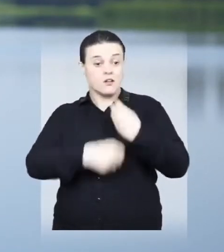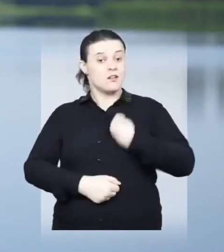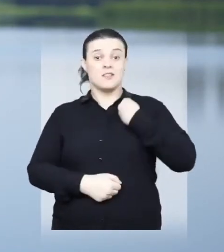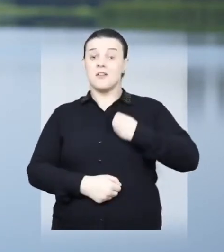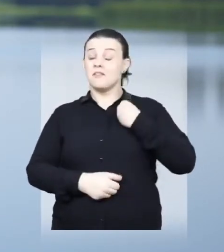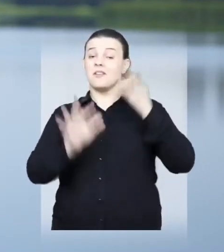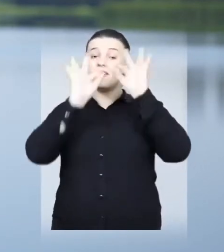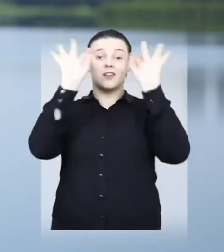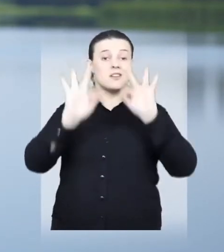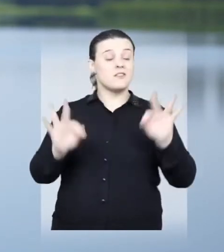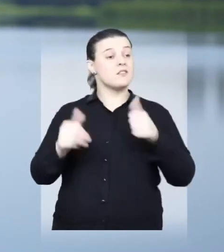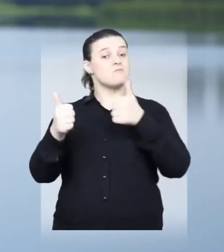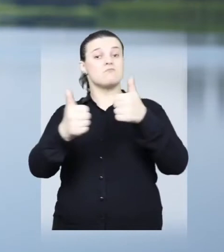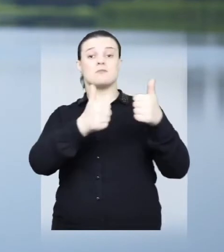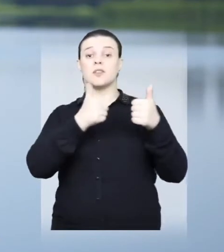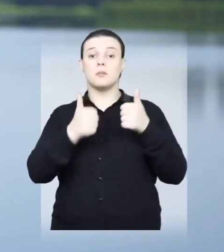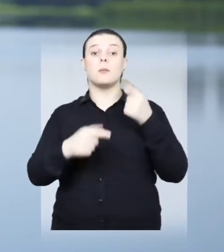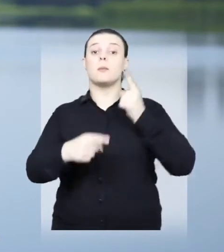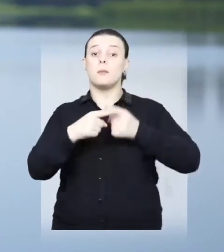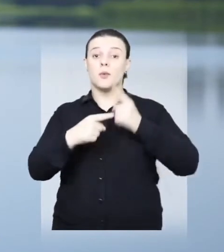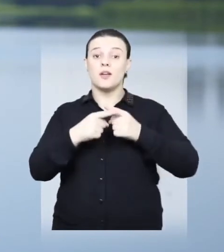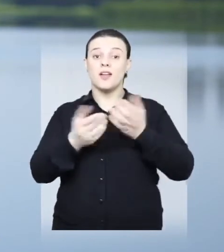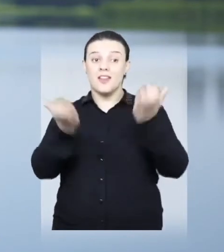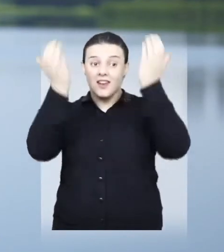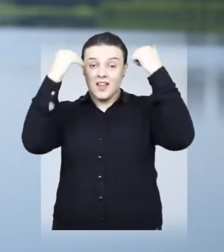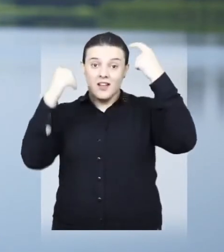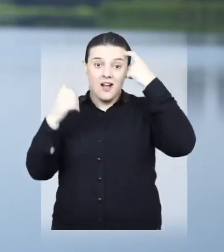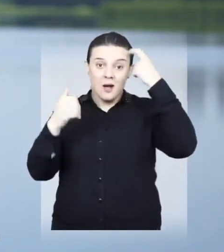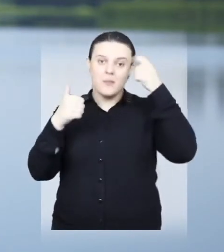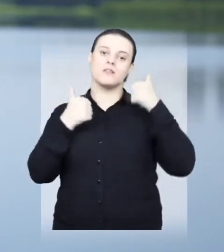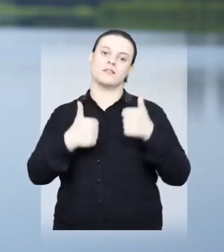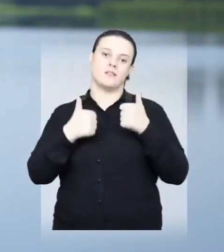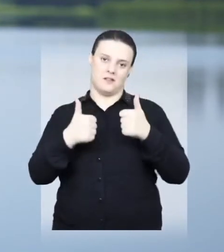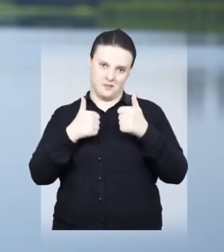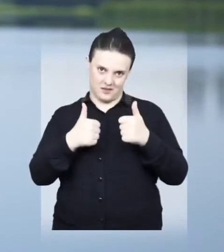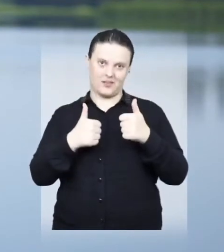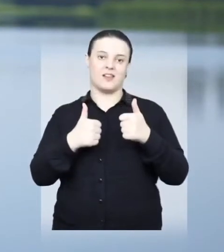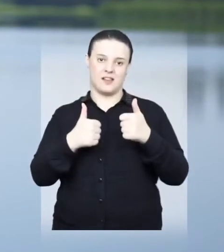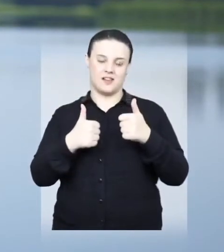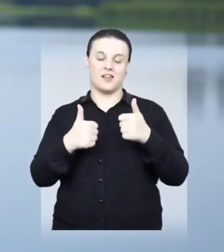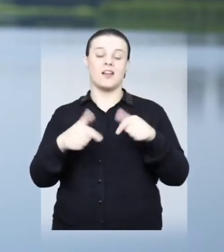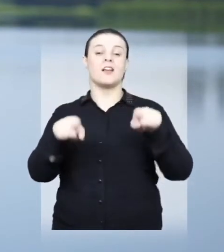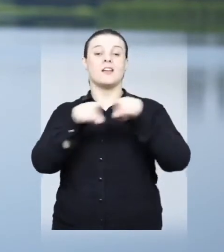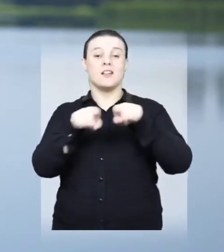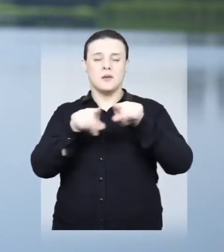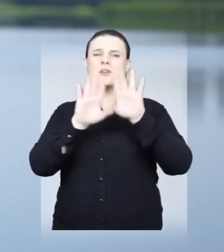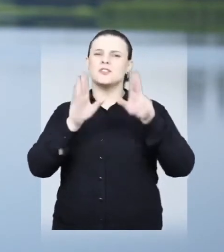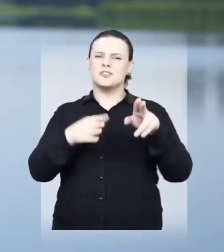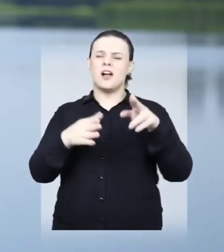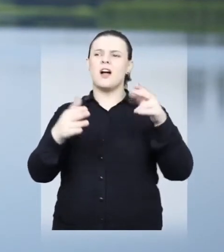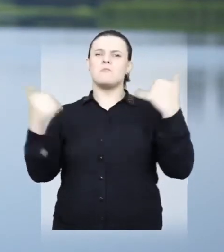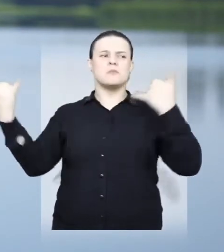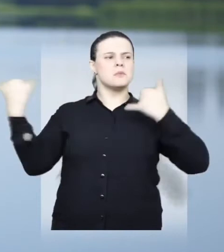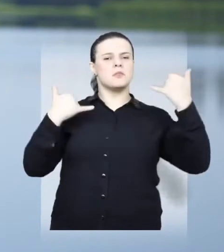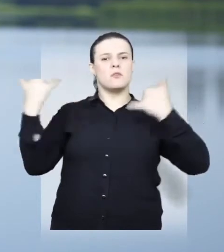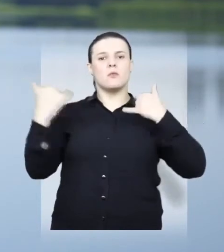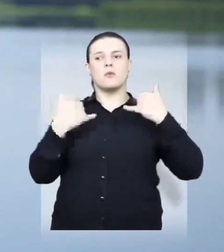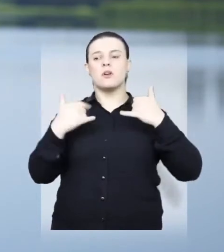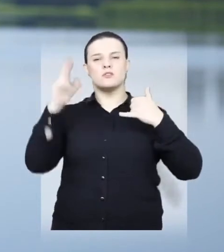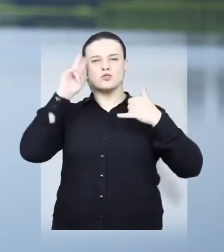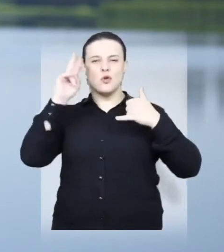está viva, está feliz, está bem, porque a cabeça dela está boa. E aí eu já ouço